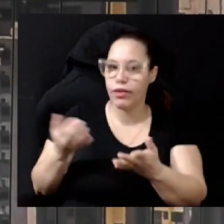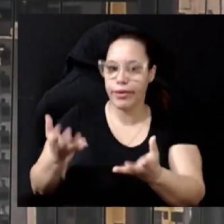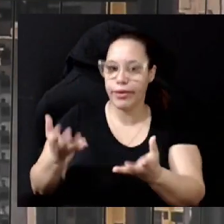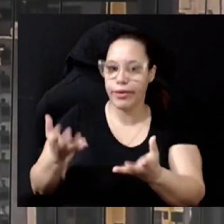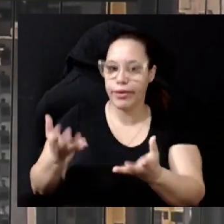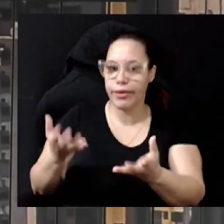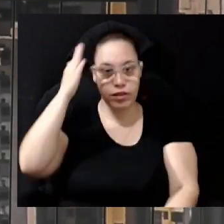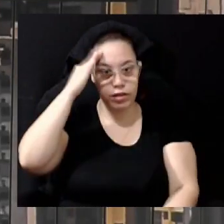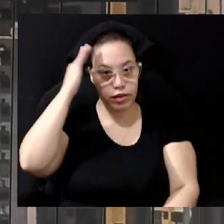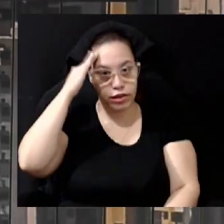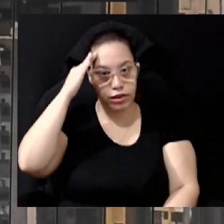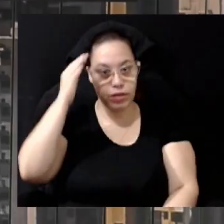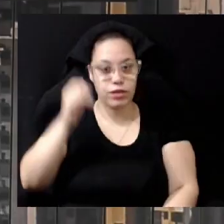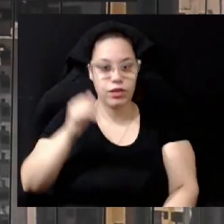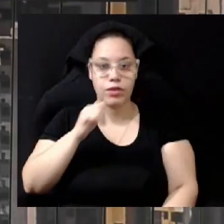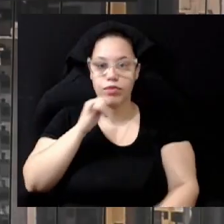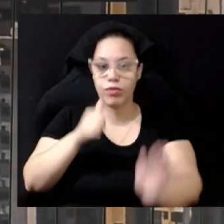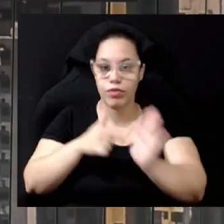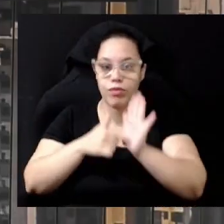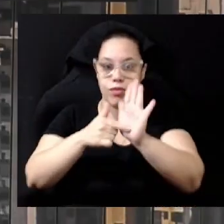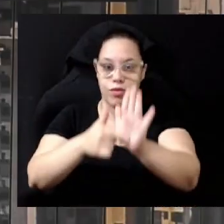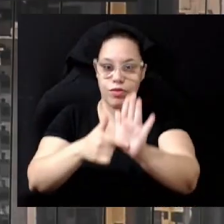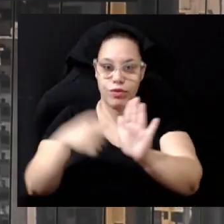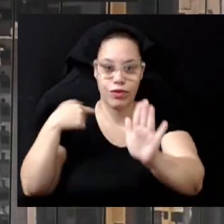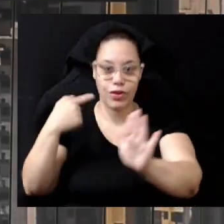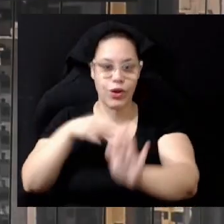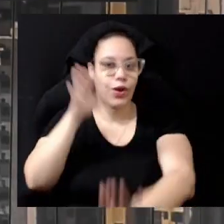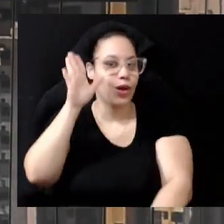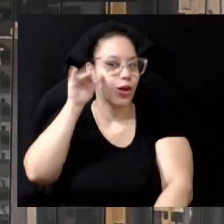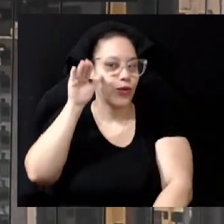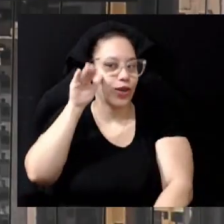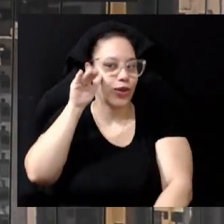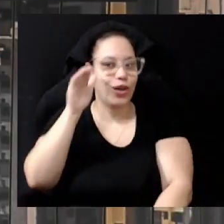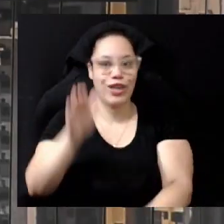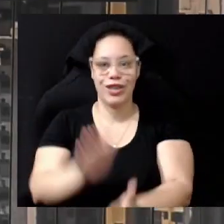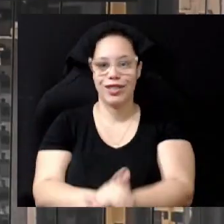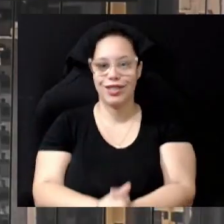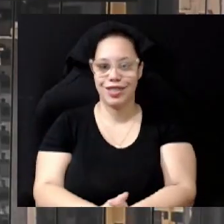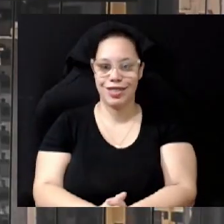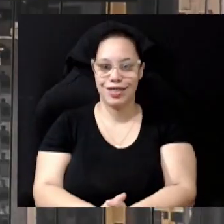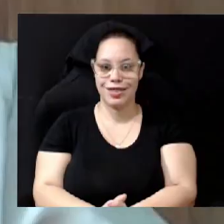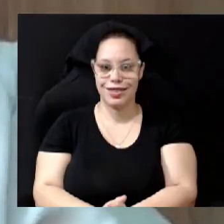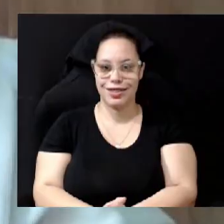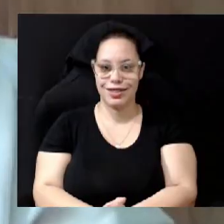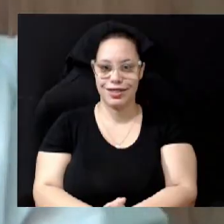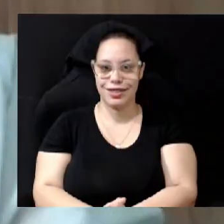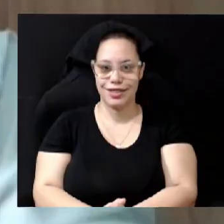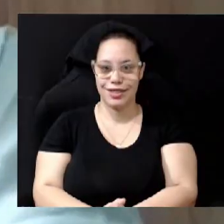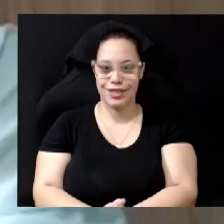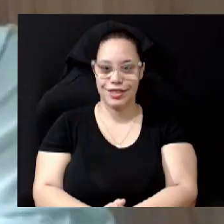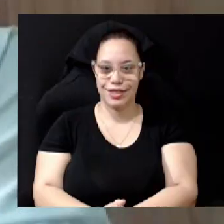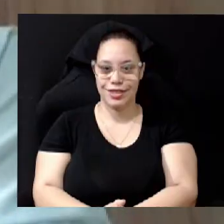né? Eu queria saber se você Exato. tem um exemplar aí para mostrar pra gente, que eu fiquei curiosa.